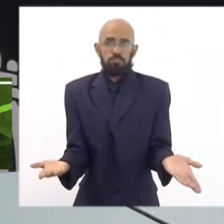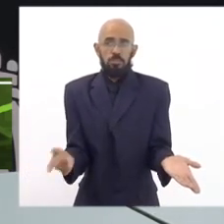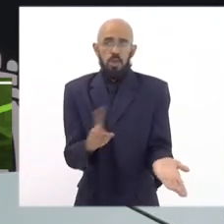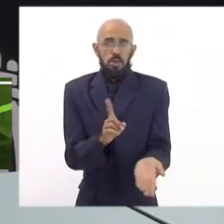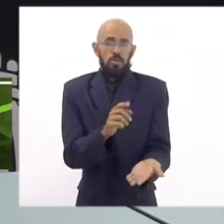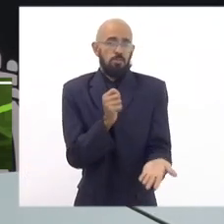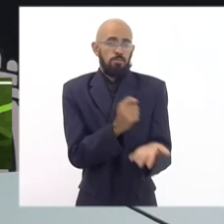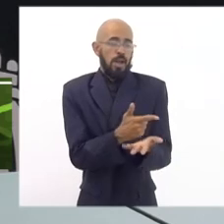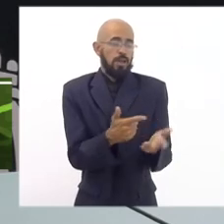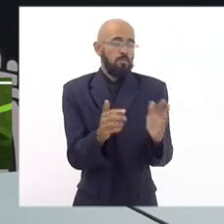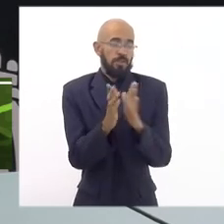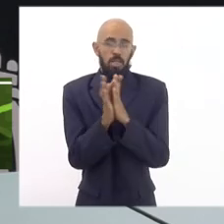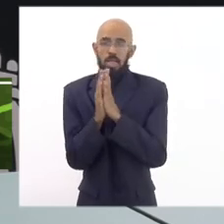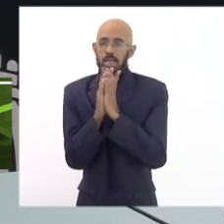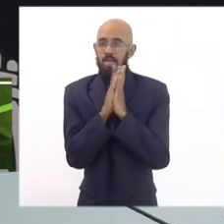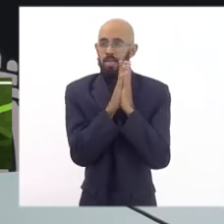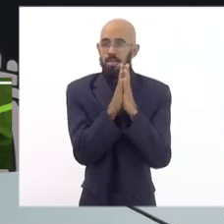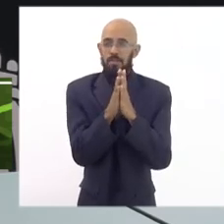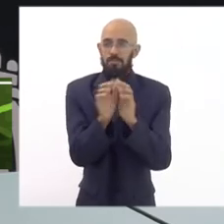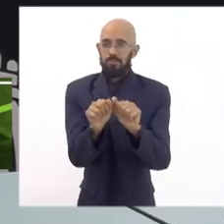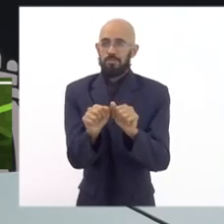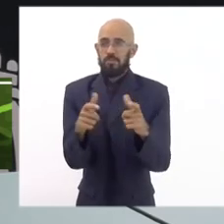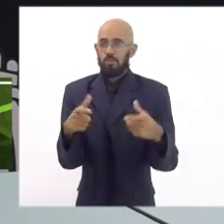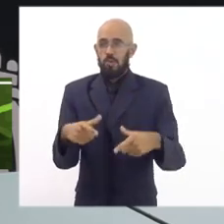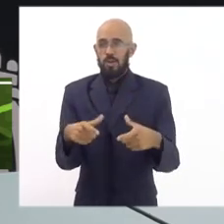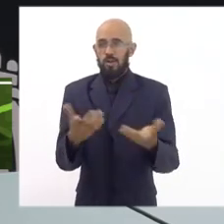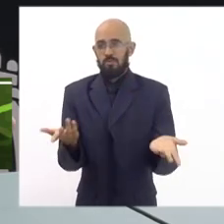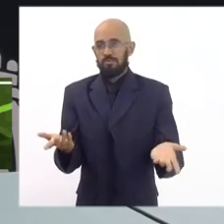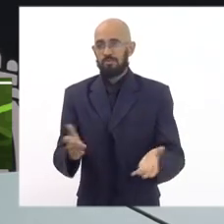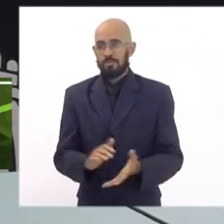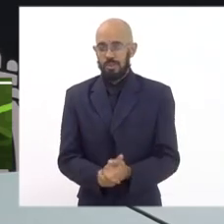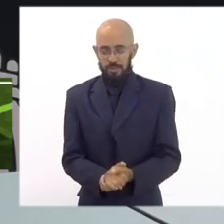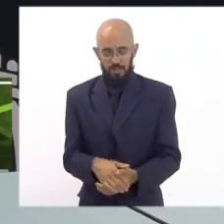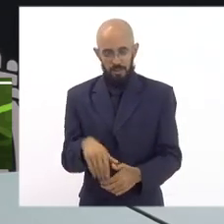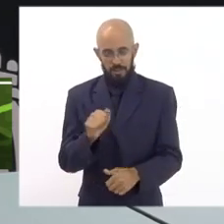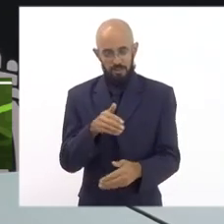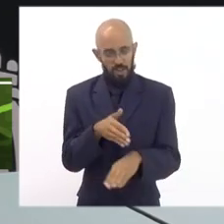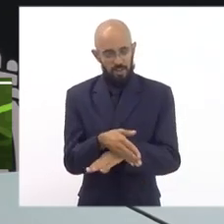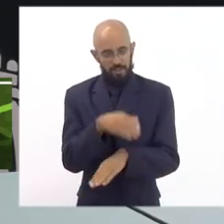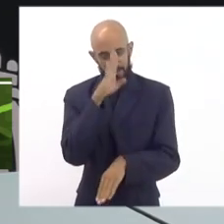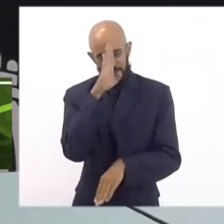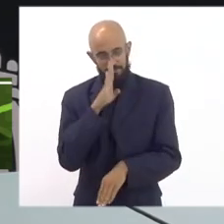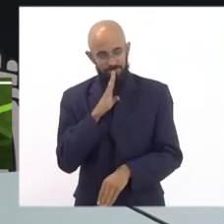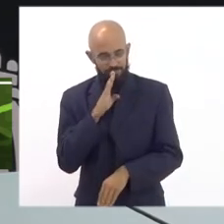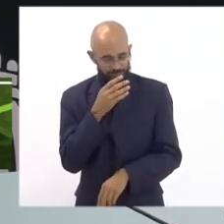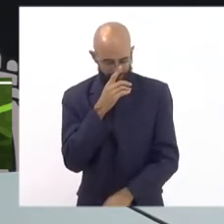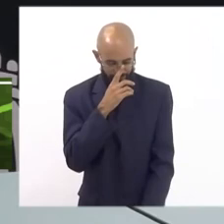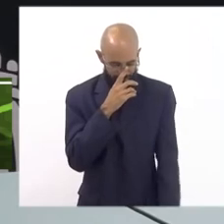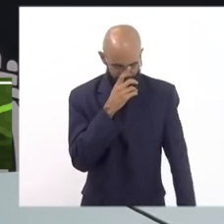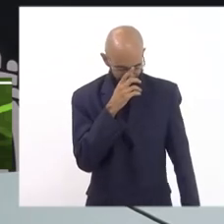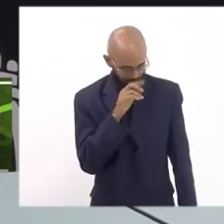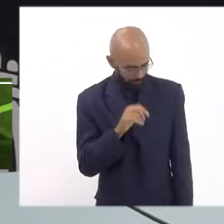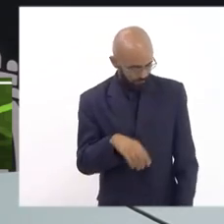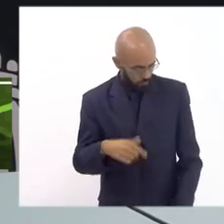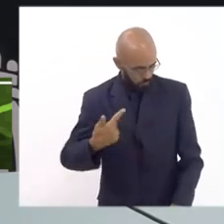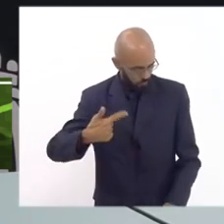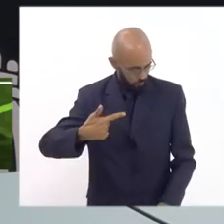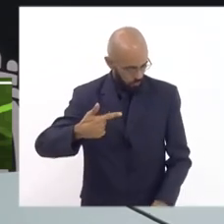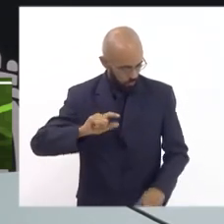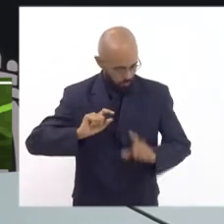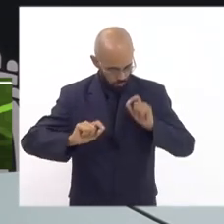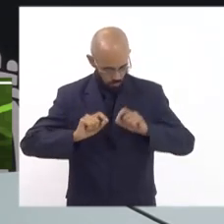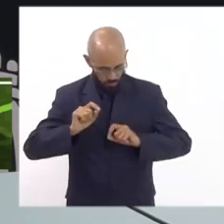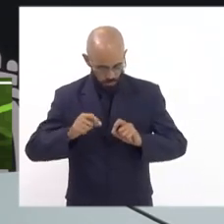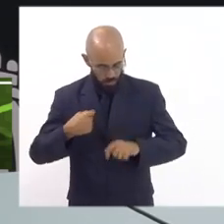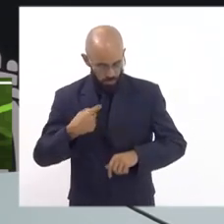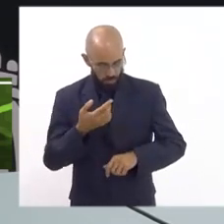Né? Então, ele não deixa de ter algum nível de razão. Verdade. E a segunda questão, senhor presidente, eu